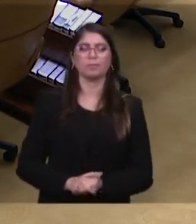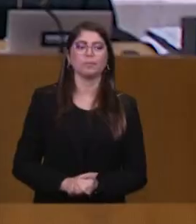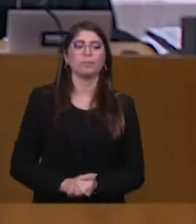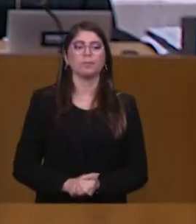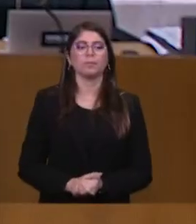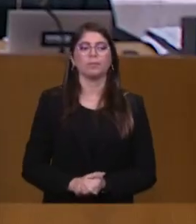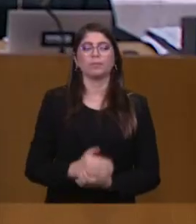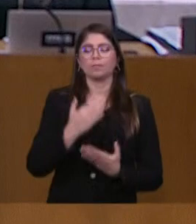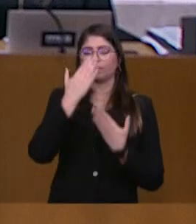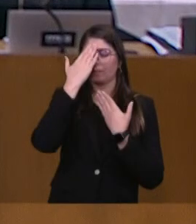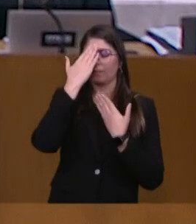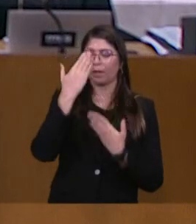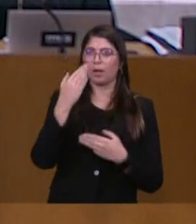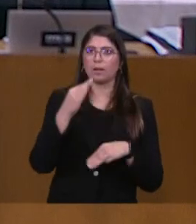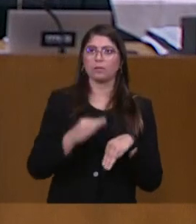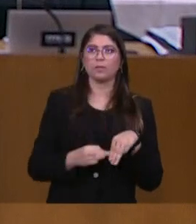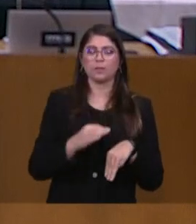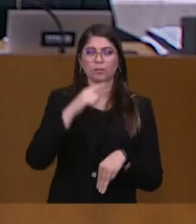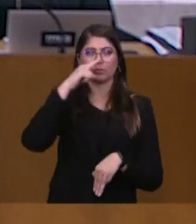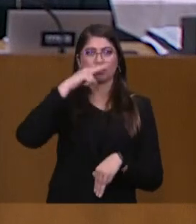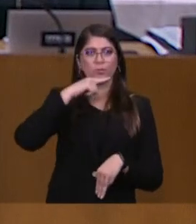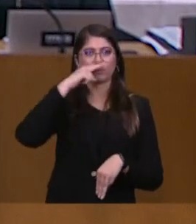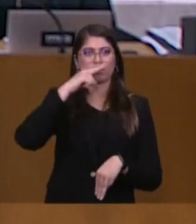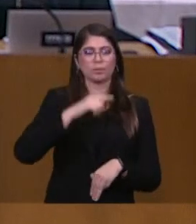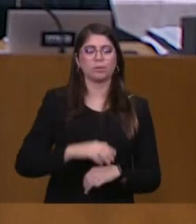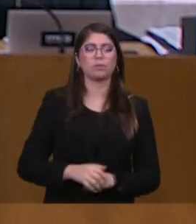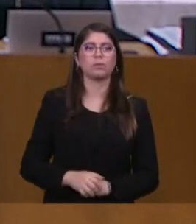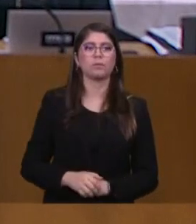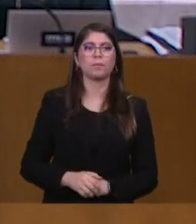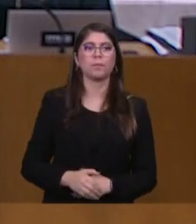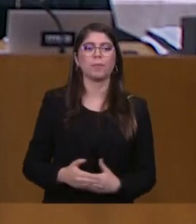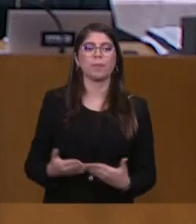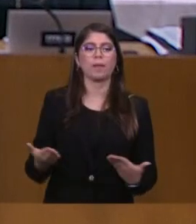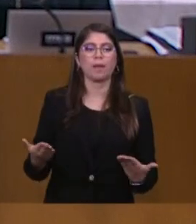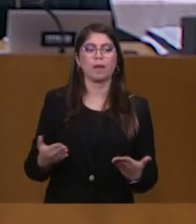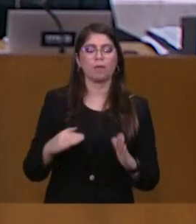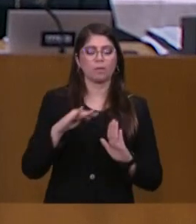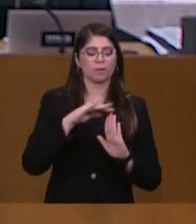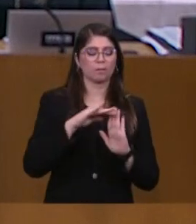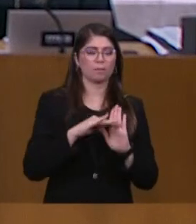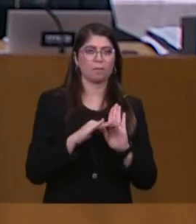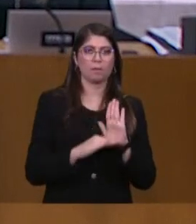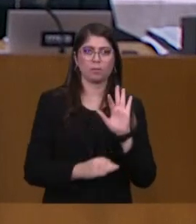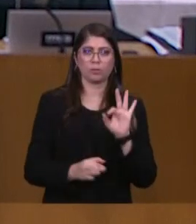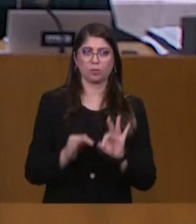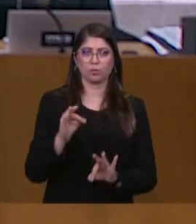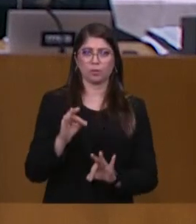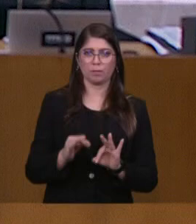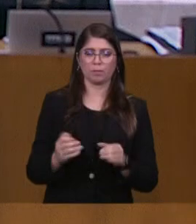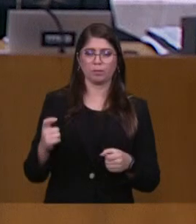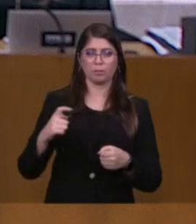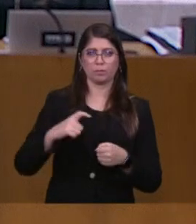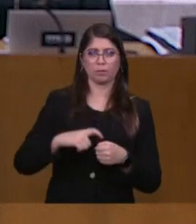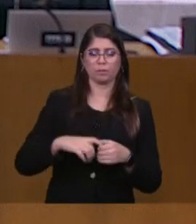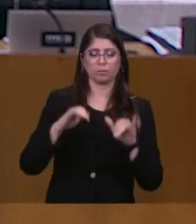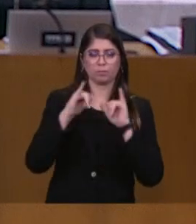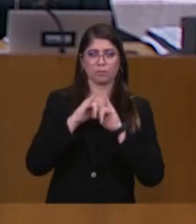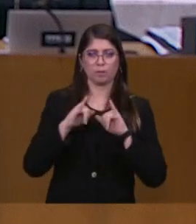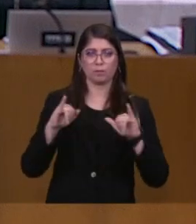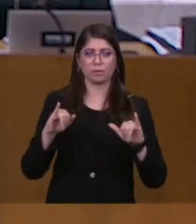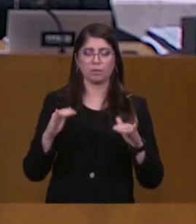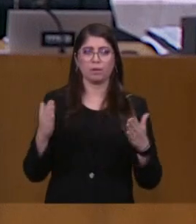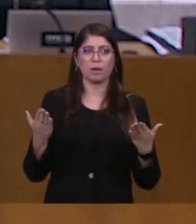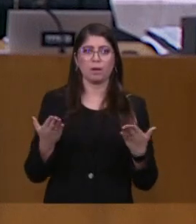Obrigado, ministro Gilmar Mendes. Retomo a nossa pauta de julgamento e apregou a arguição